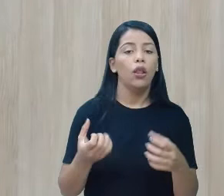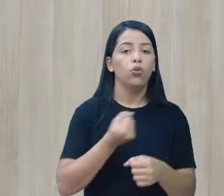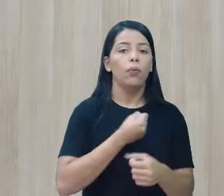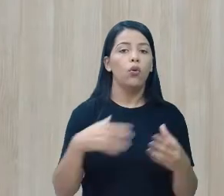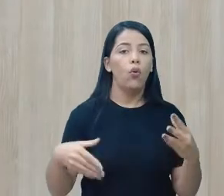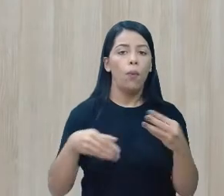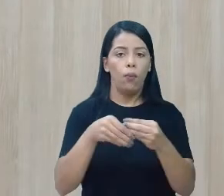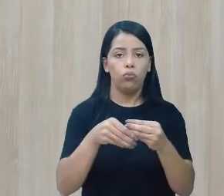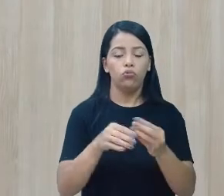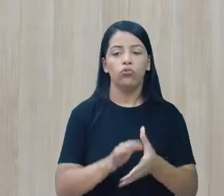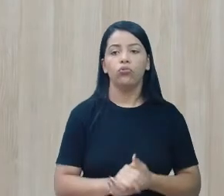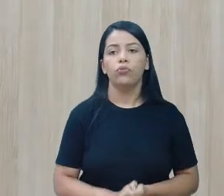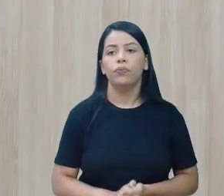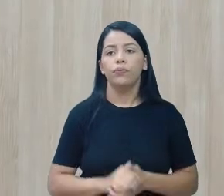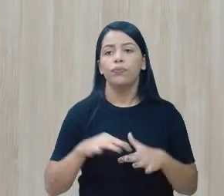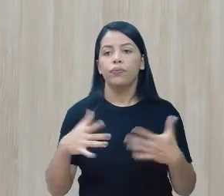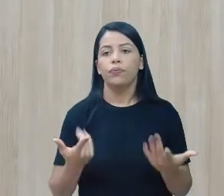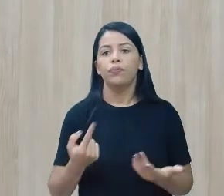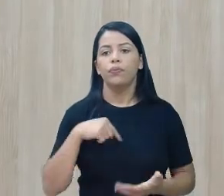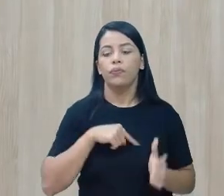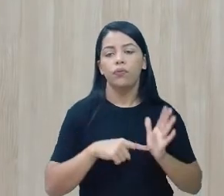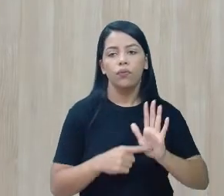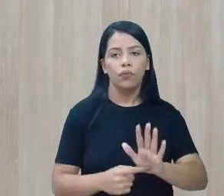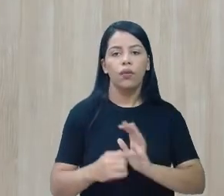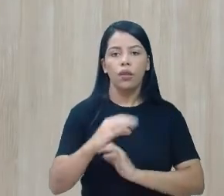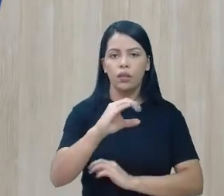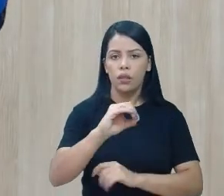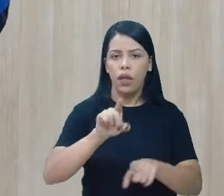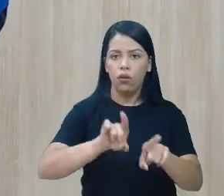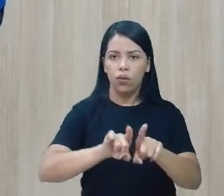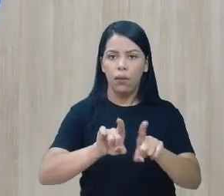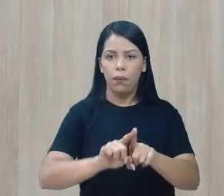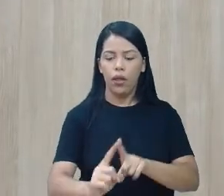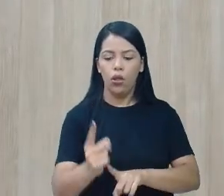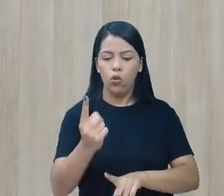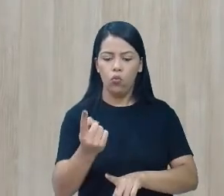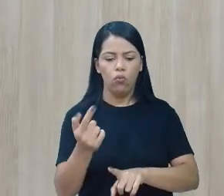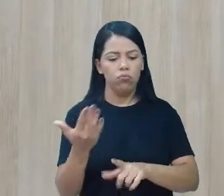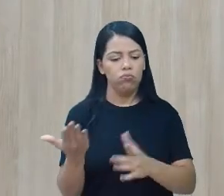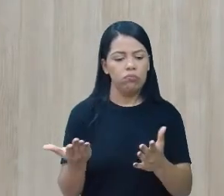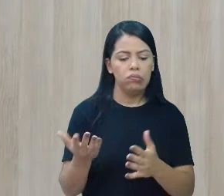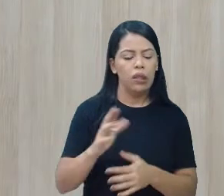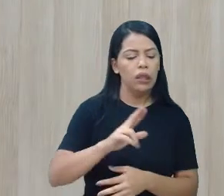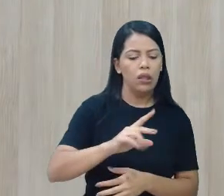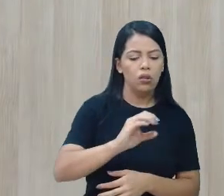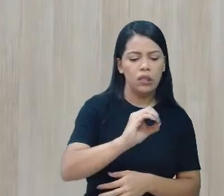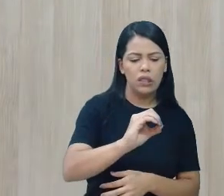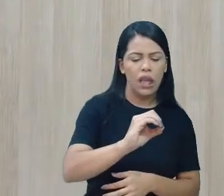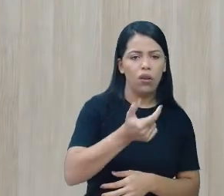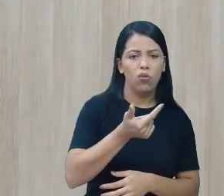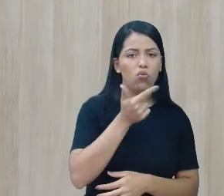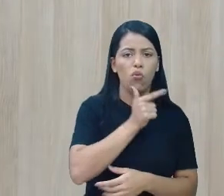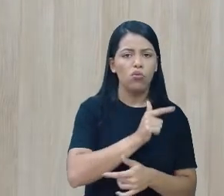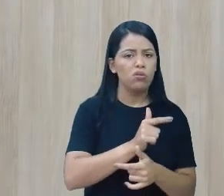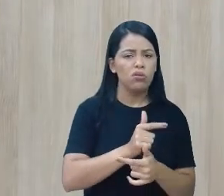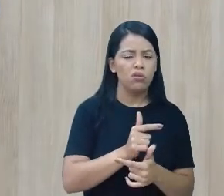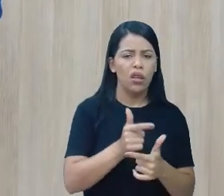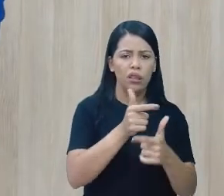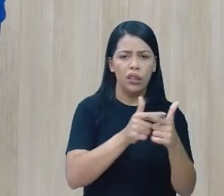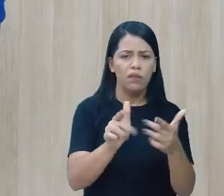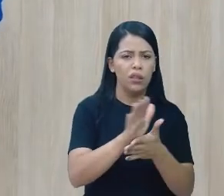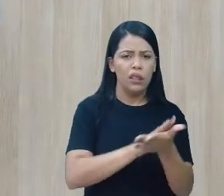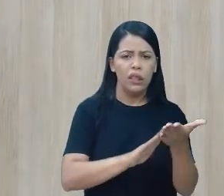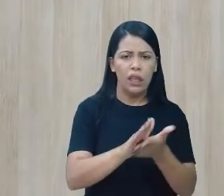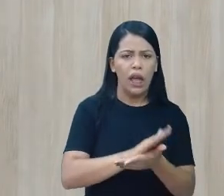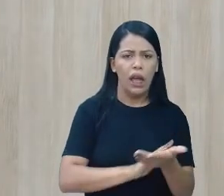a gente colocou o 0 e 1 como nossa seção, né, gente? 0 não divide nenhum número, nem ele mesmo. Então, assim,